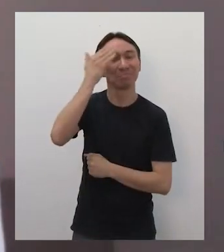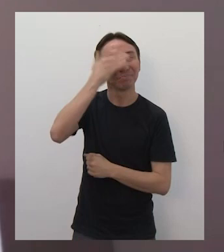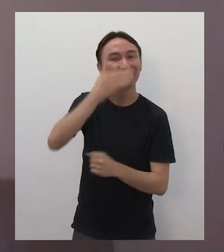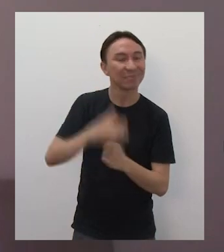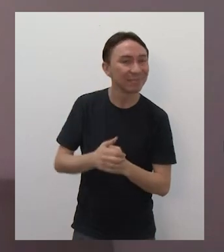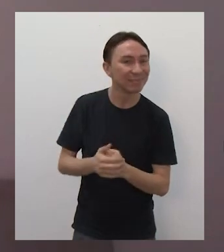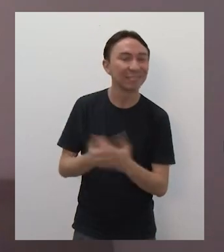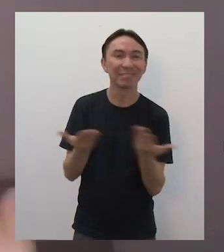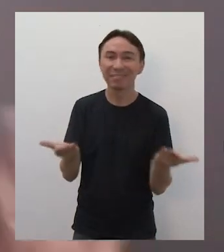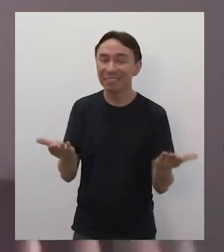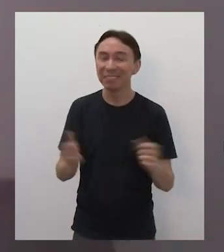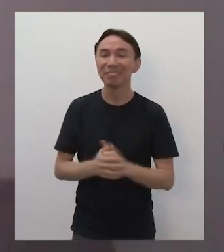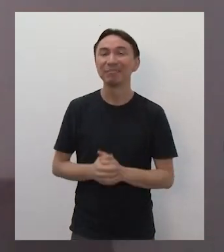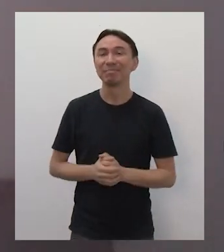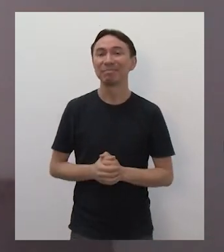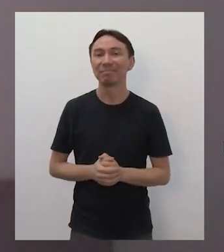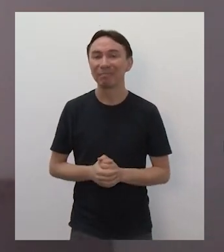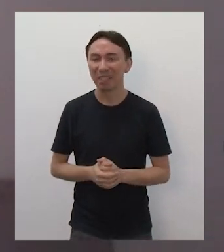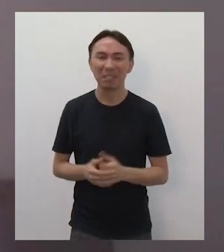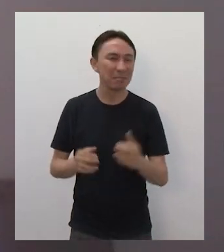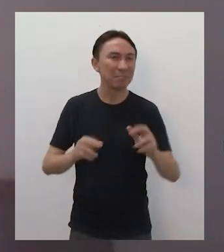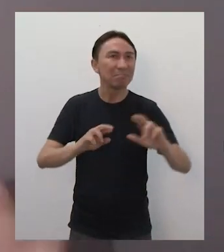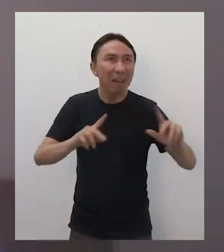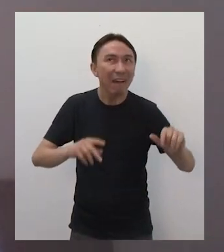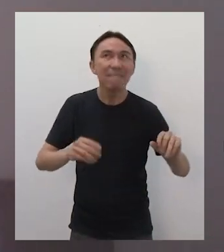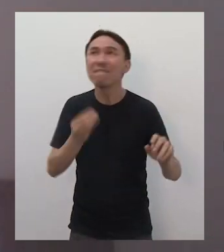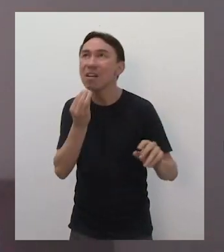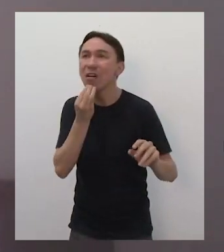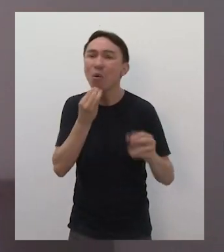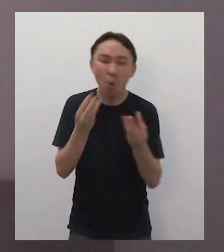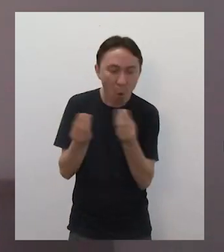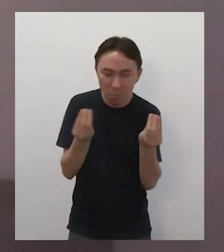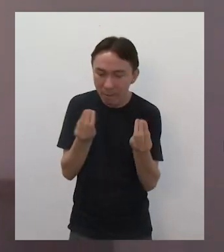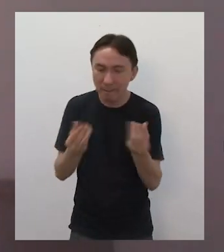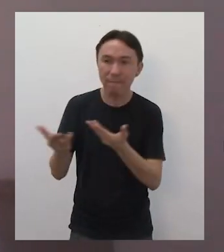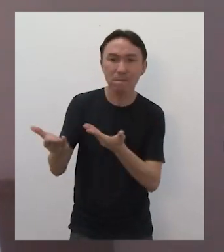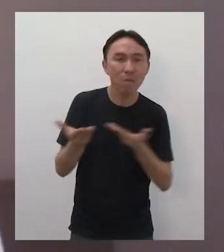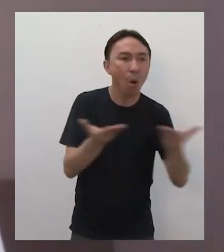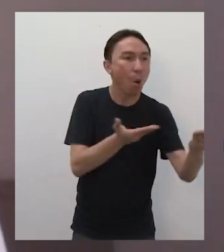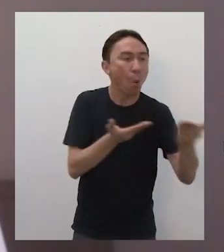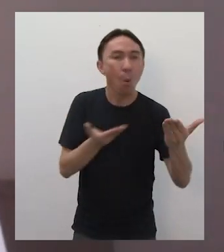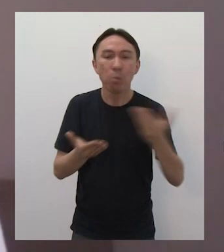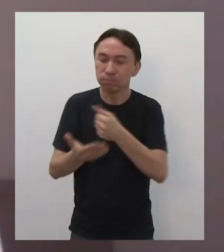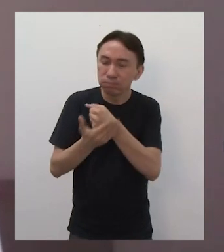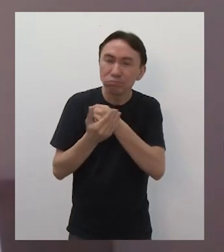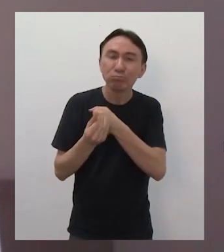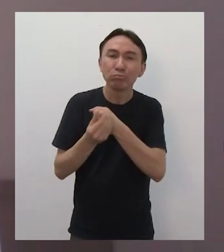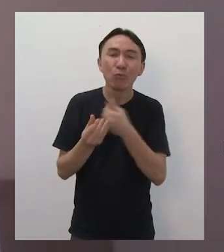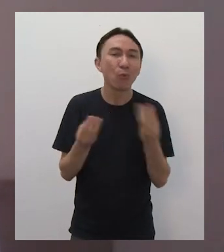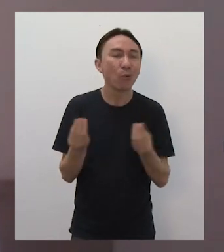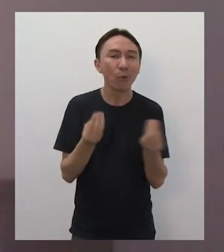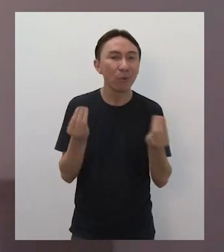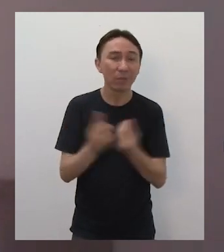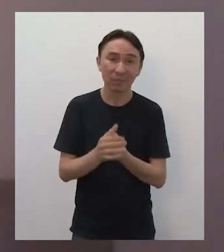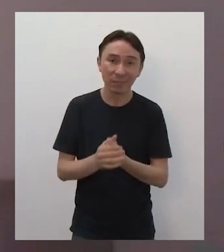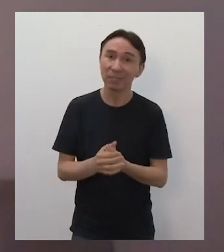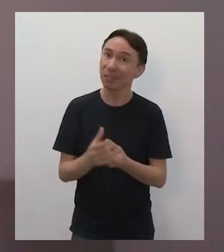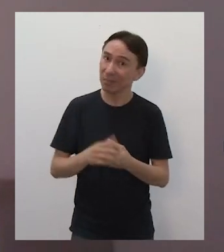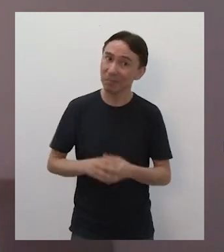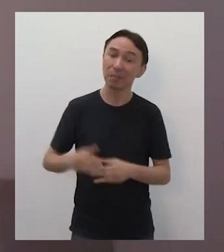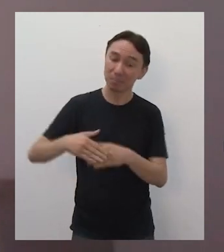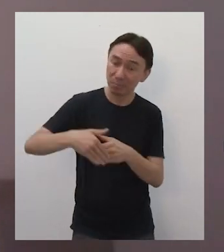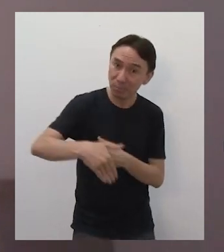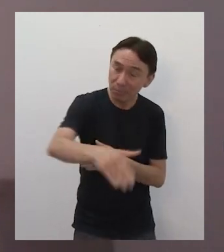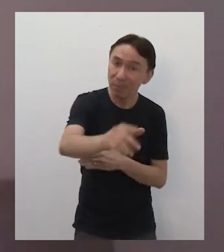imaginar possibilidades de acolhê-los todos. Então, eu acho que essas serão as atividades que vão ser